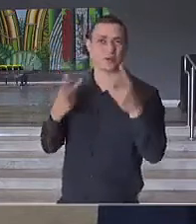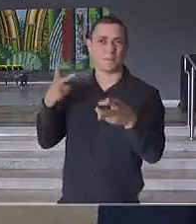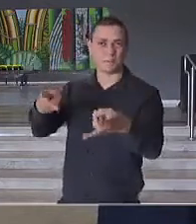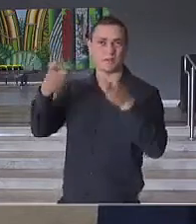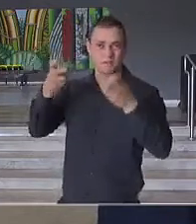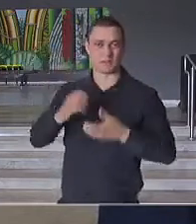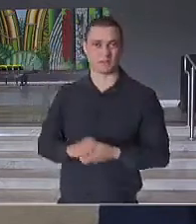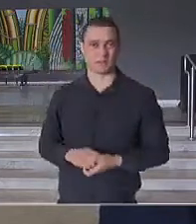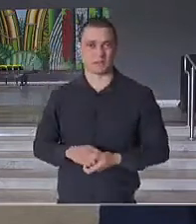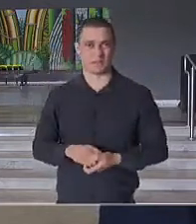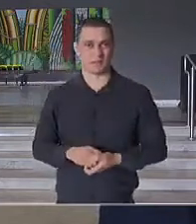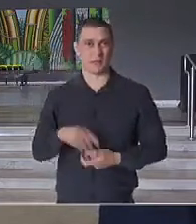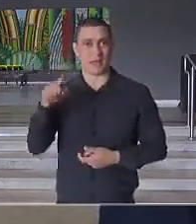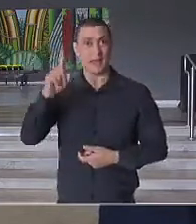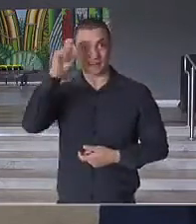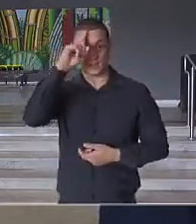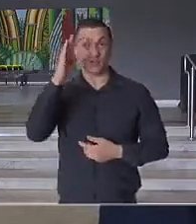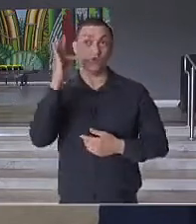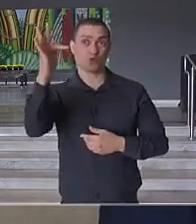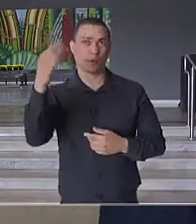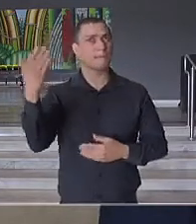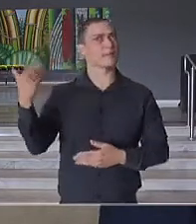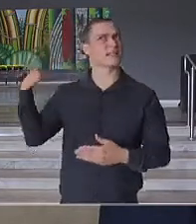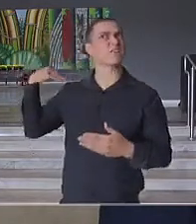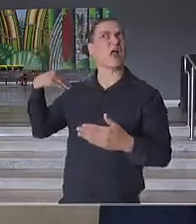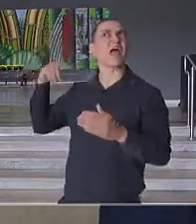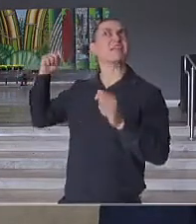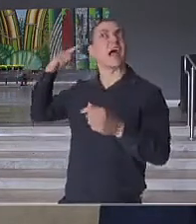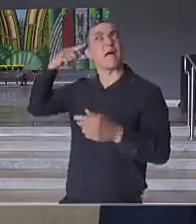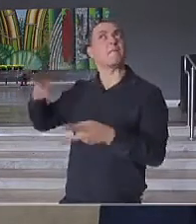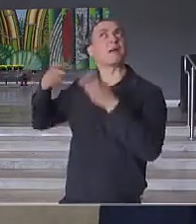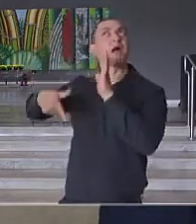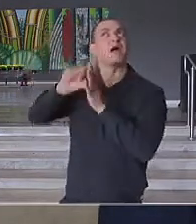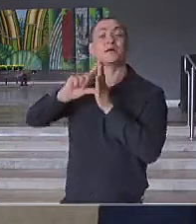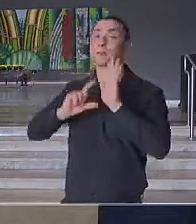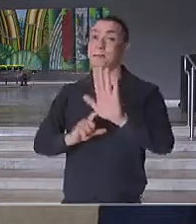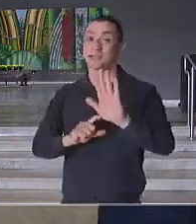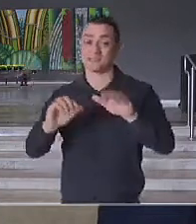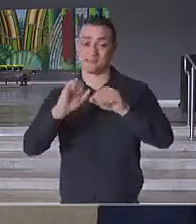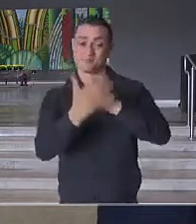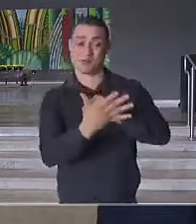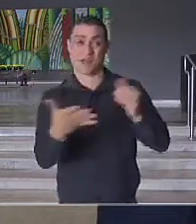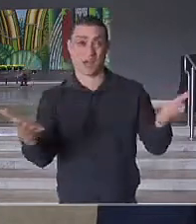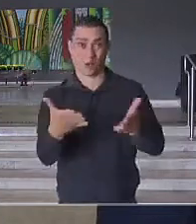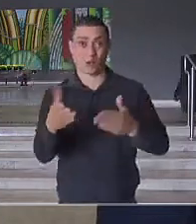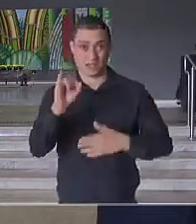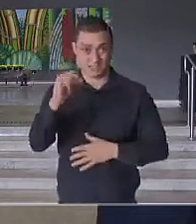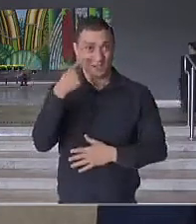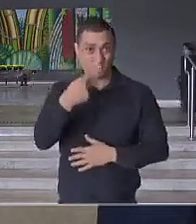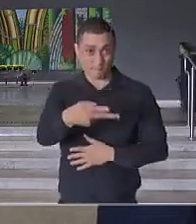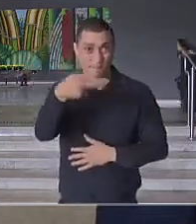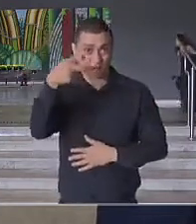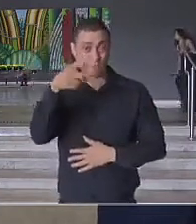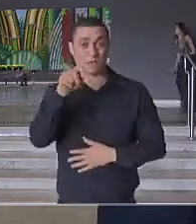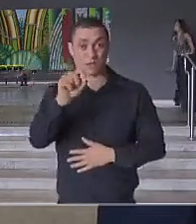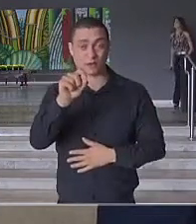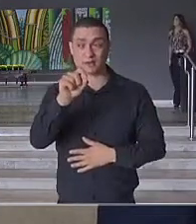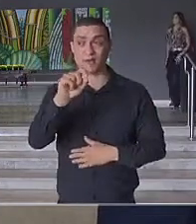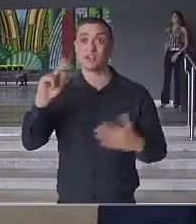Na área econômica é até mais difícil, até sobre o passado. Mas na pandemia, se nós observarmos o que